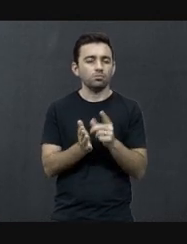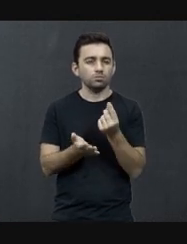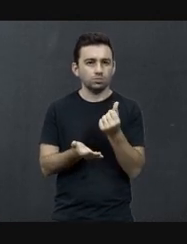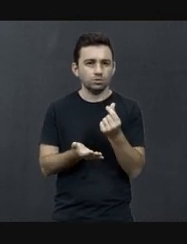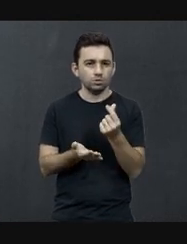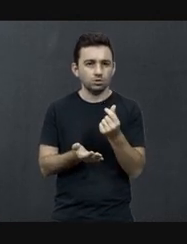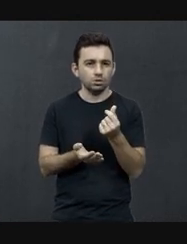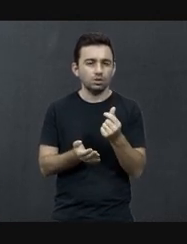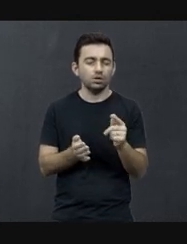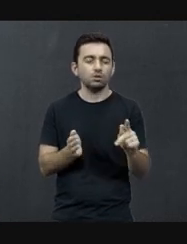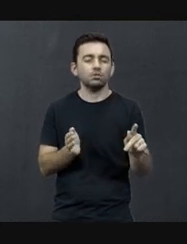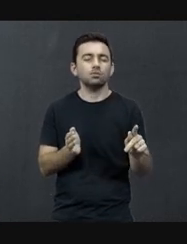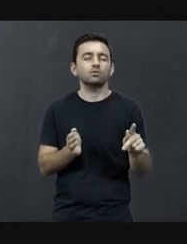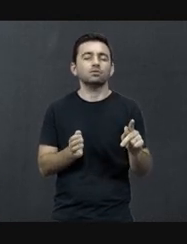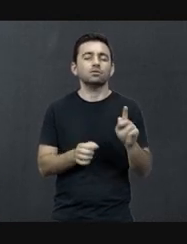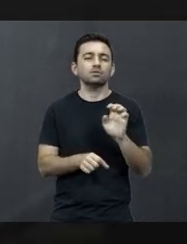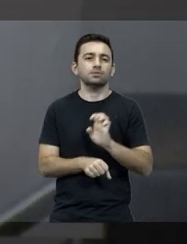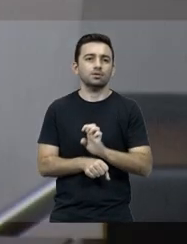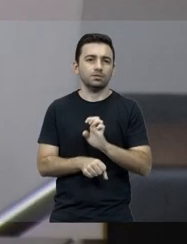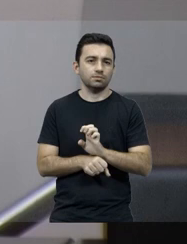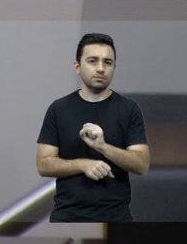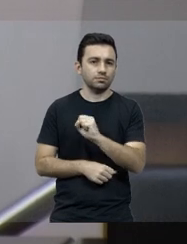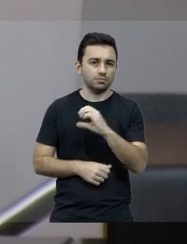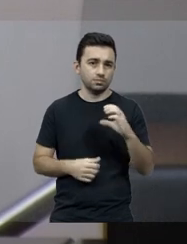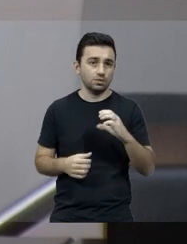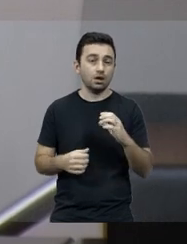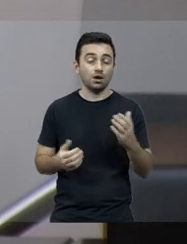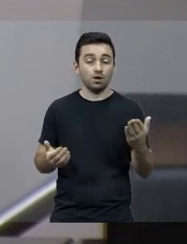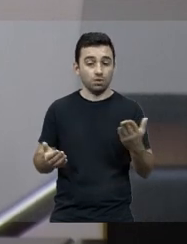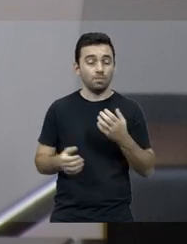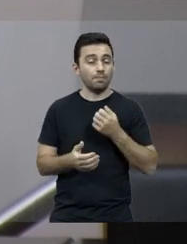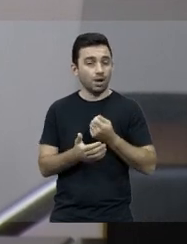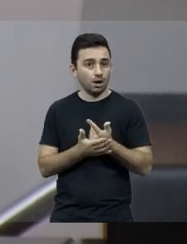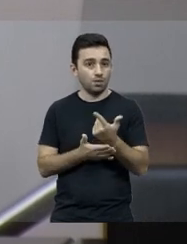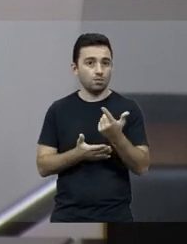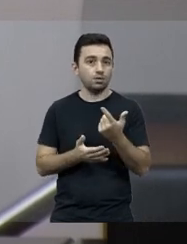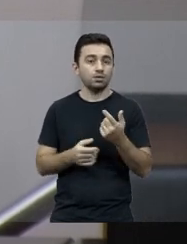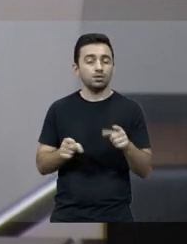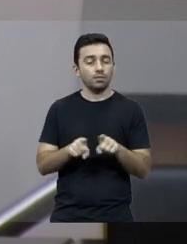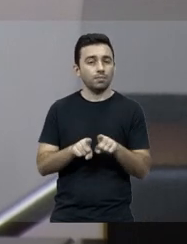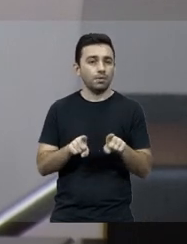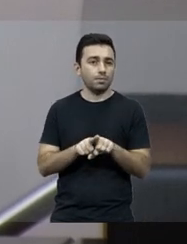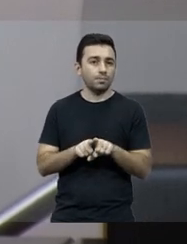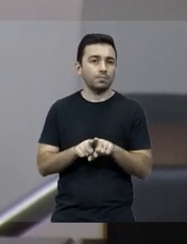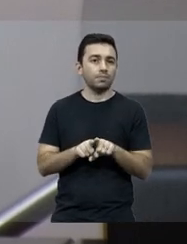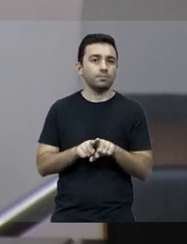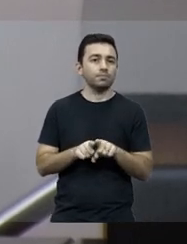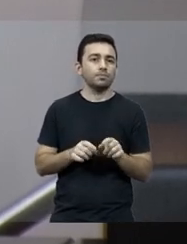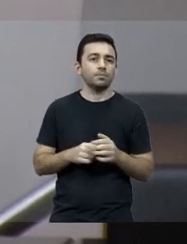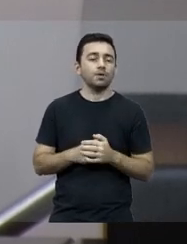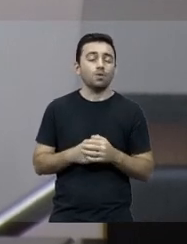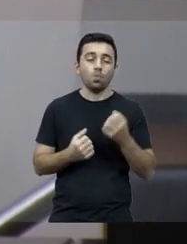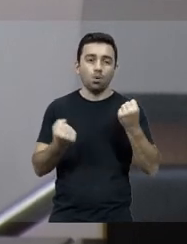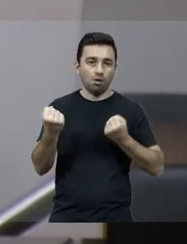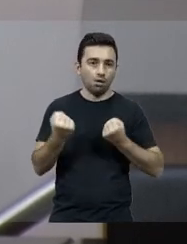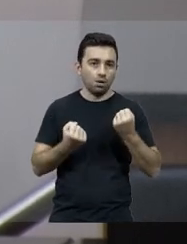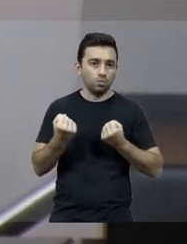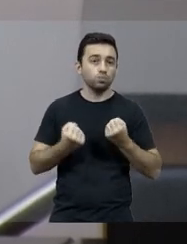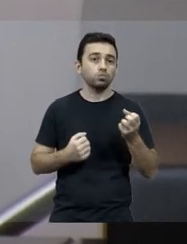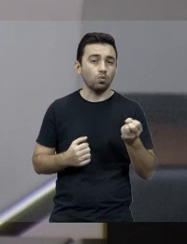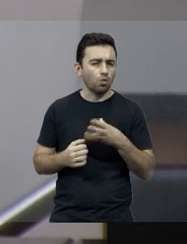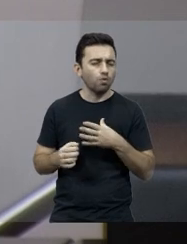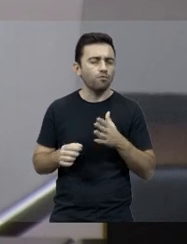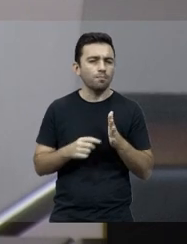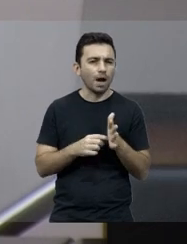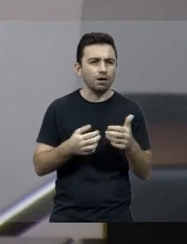Estado e que efetivamente foi pago neste ano e agora adquirido este veículo e essas